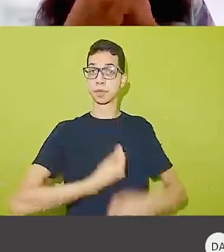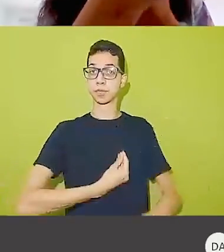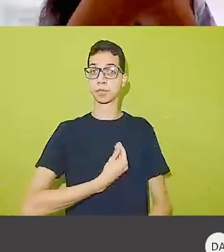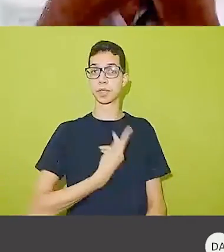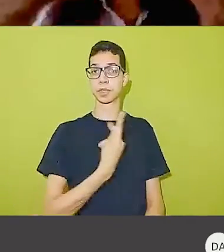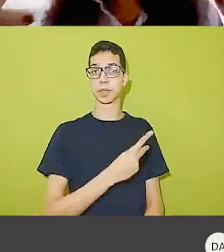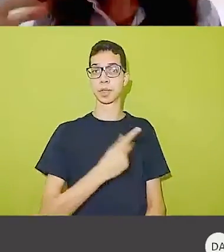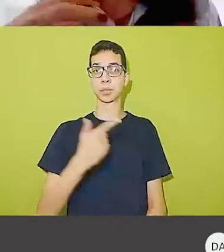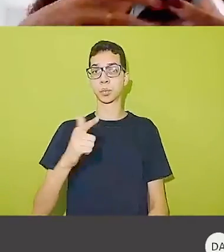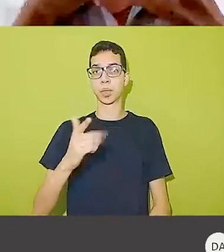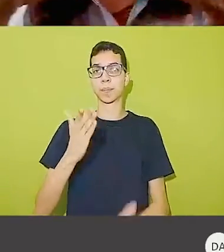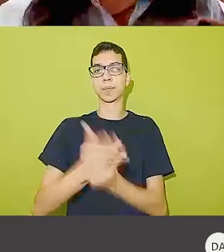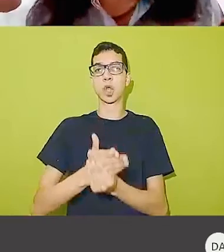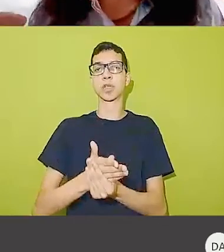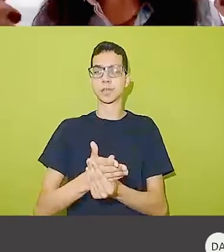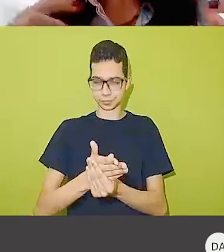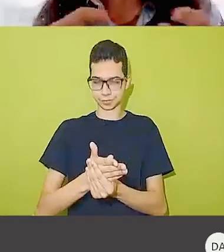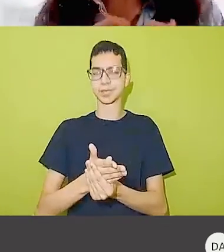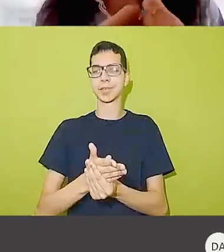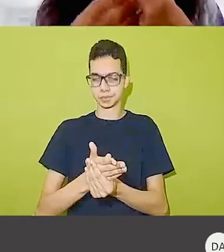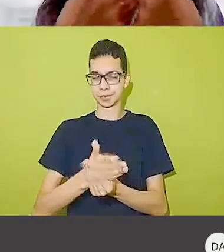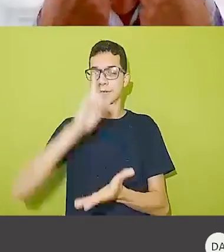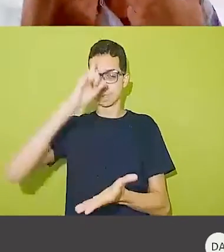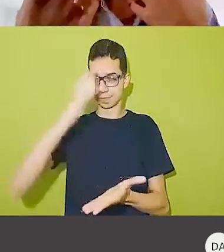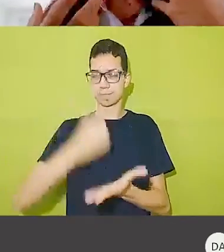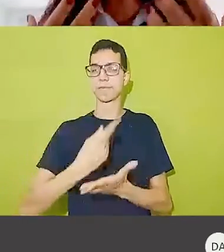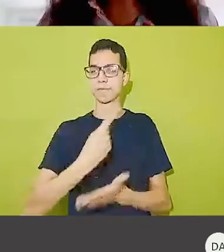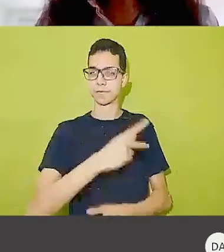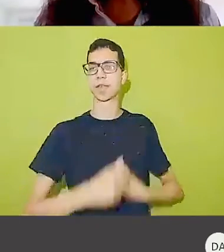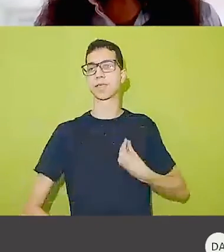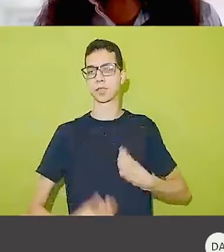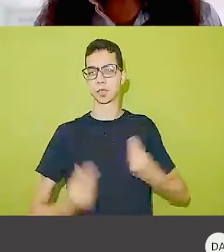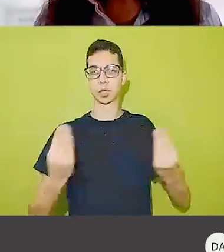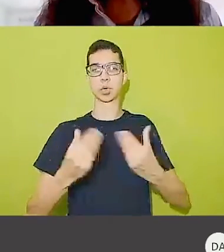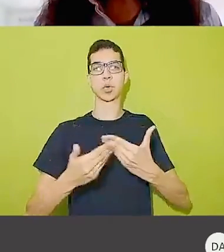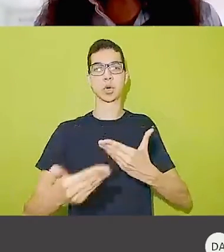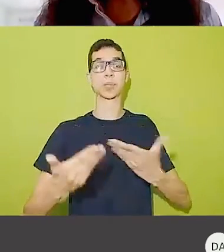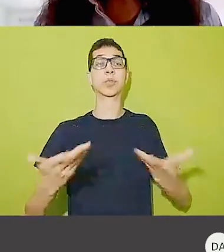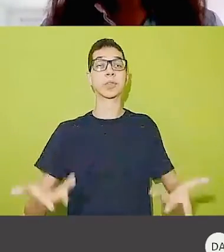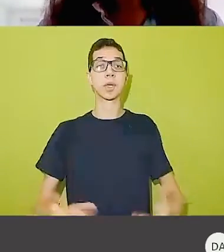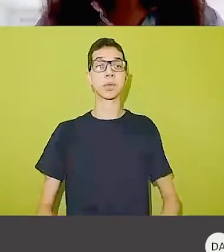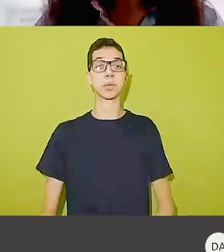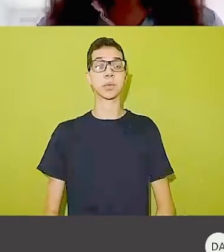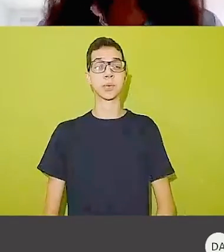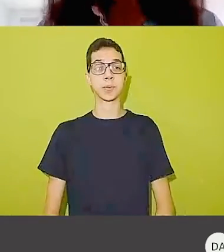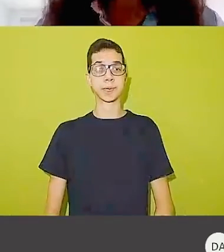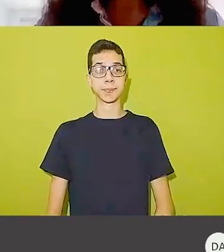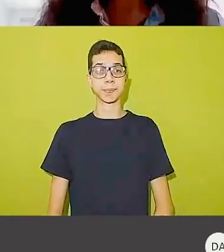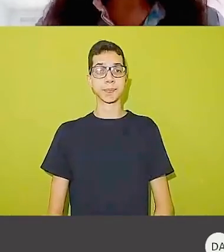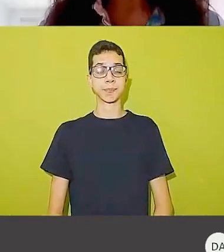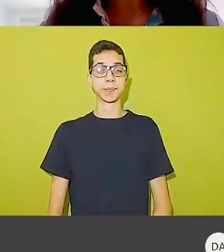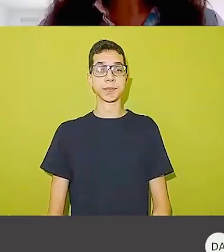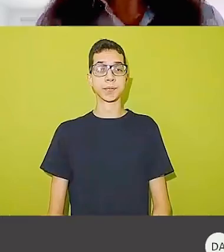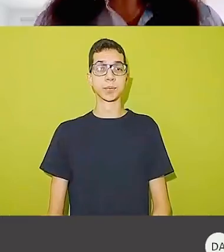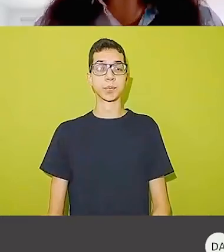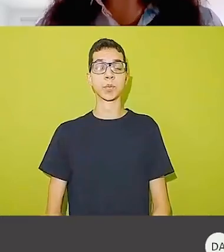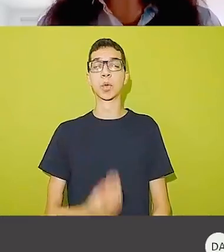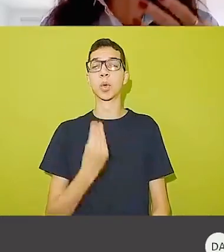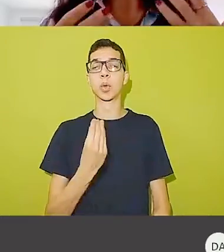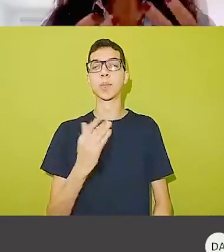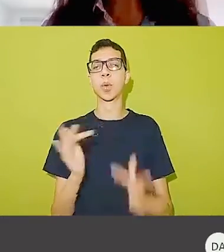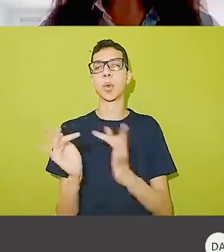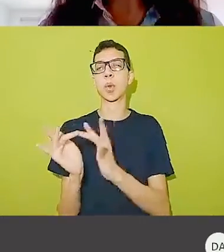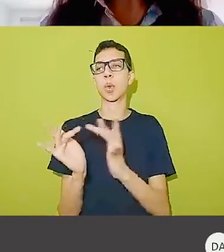processo. E quando a gente vê essa articulação, essa movimentação, o contato com as pessoas diretamente envolvidas naquele processo,